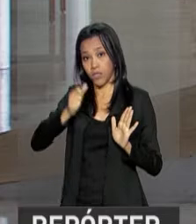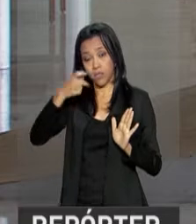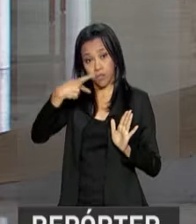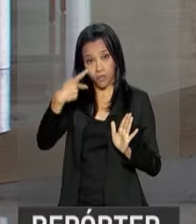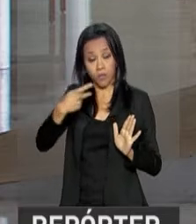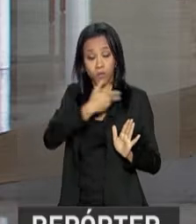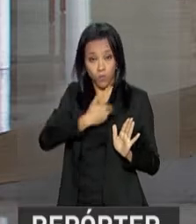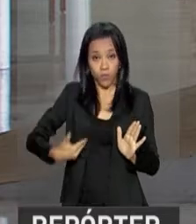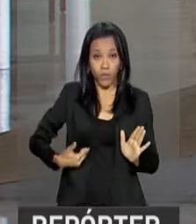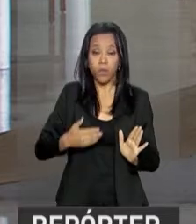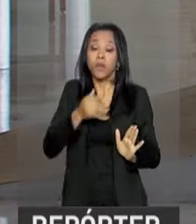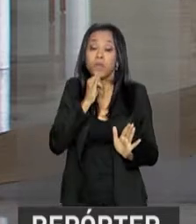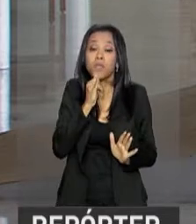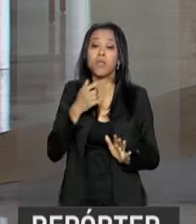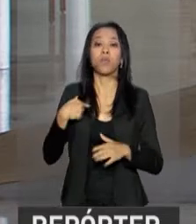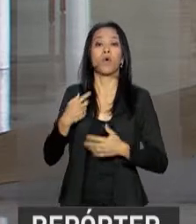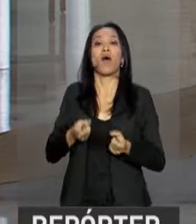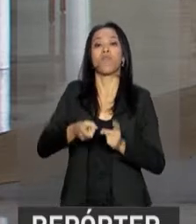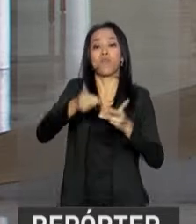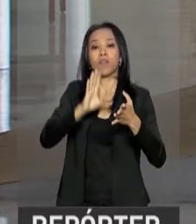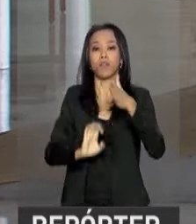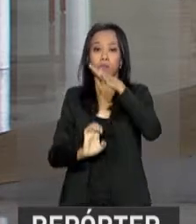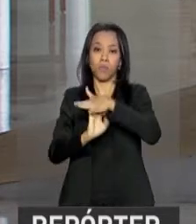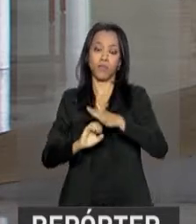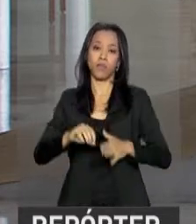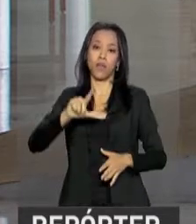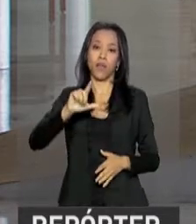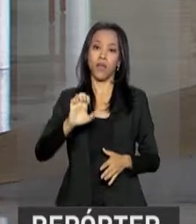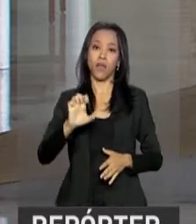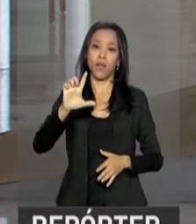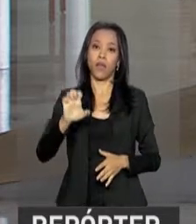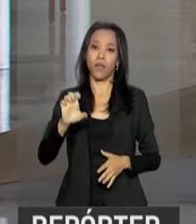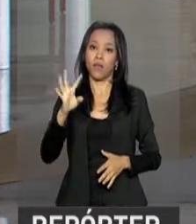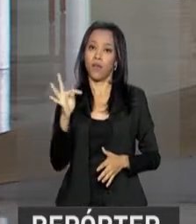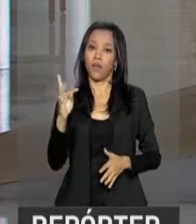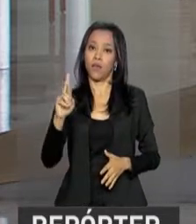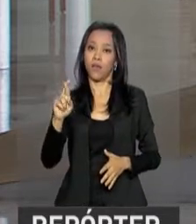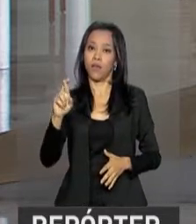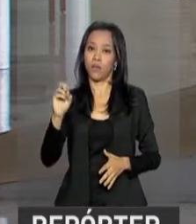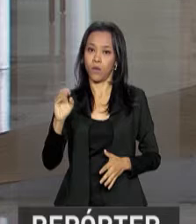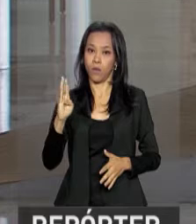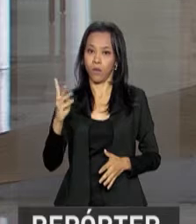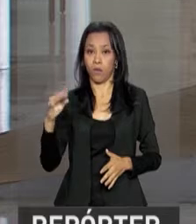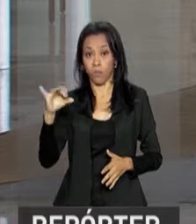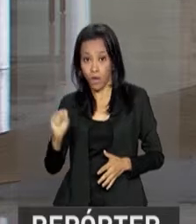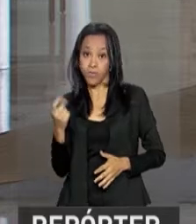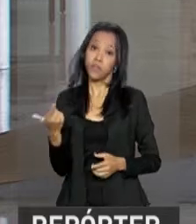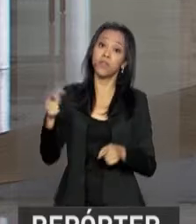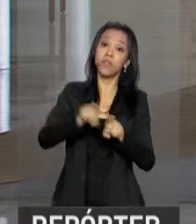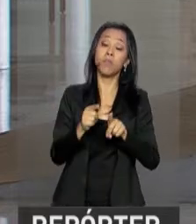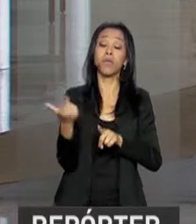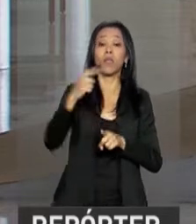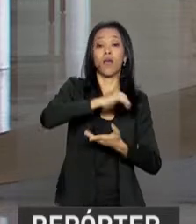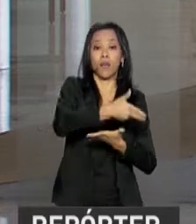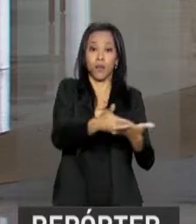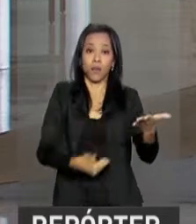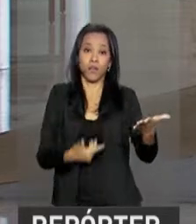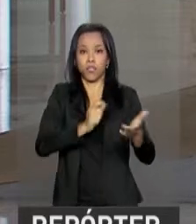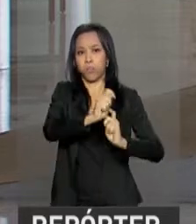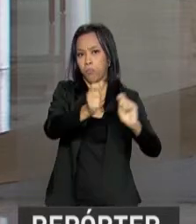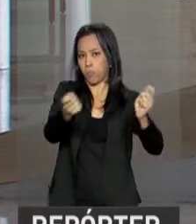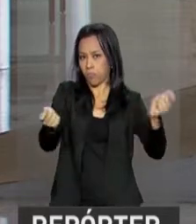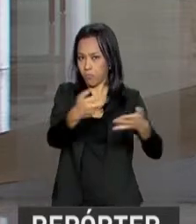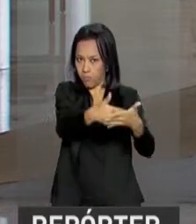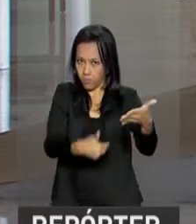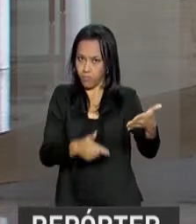da eletrobrás ea remuneração da folha de pagamento daqui a pouco por volta do meio dia e meia